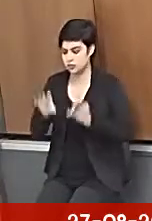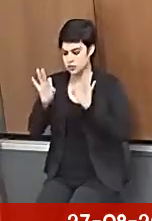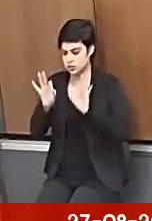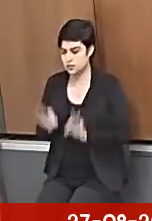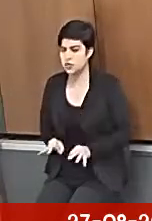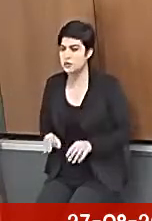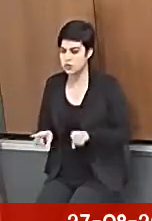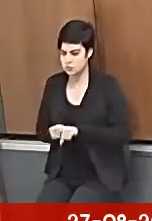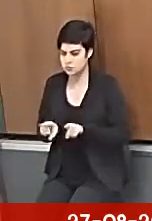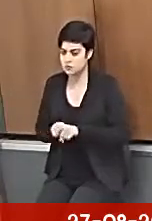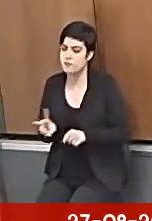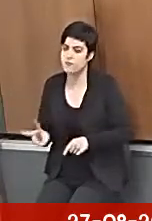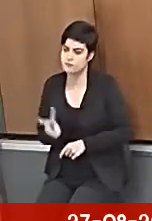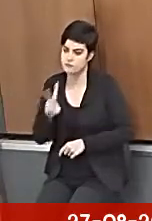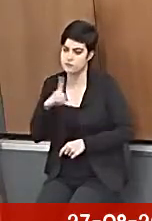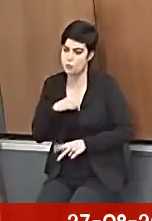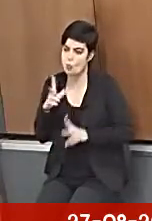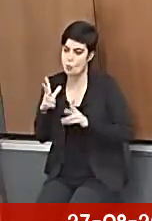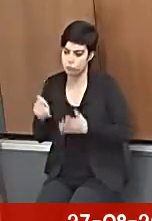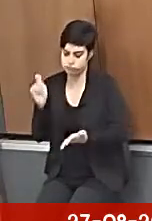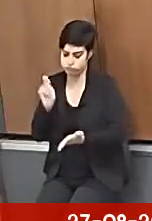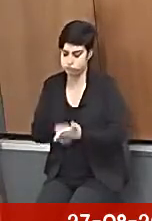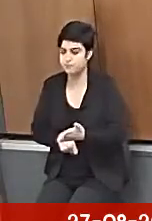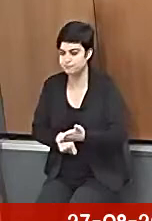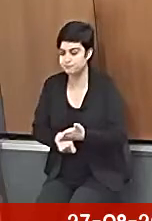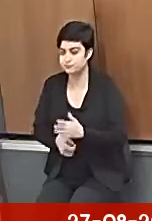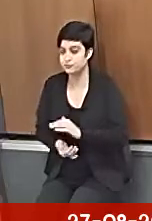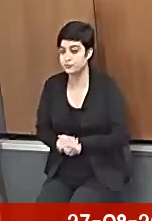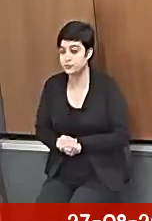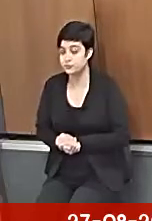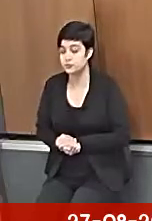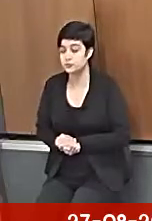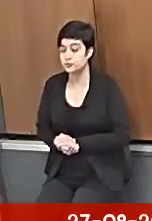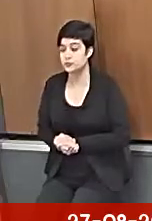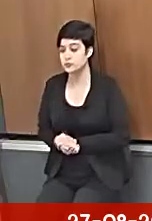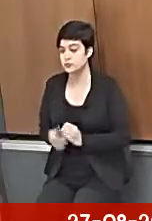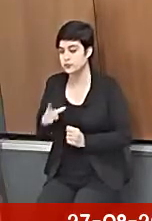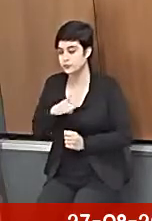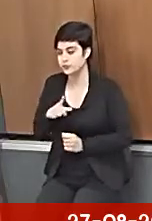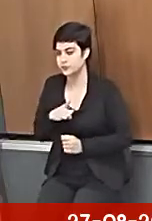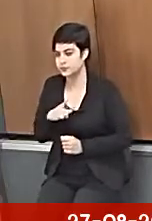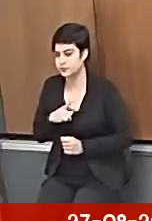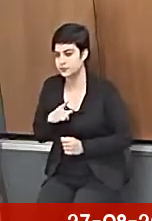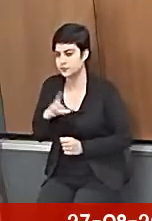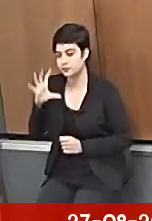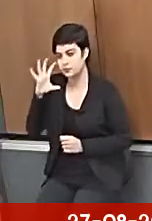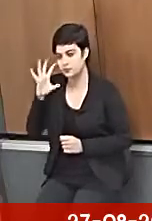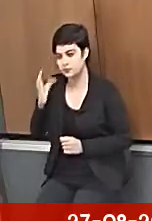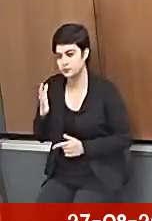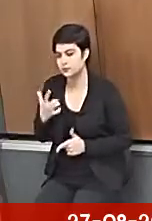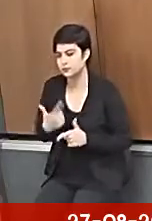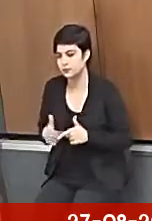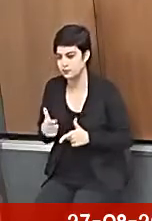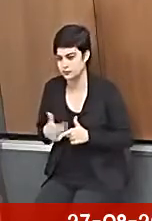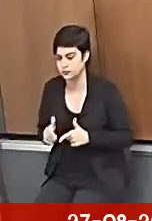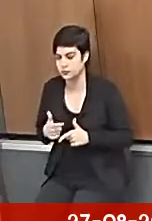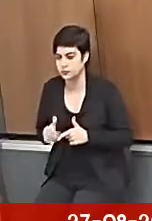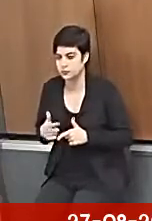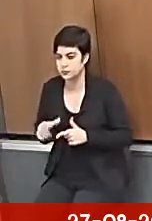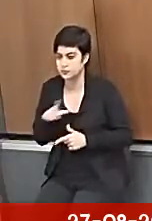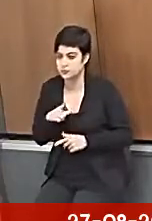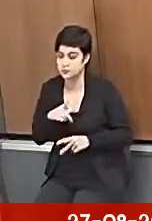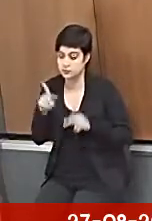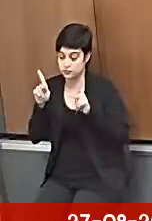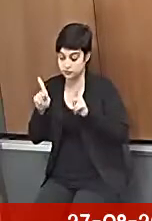tanto valor valia como um documento assinado é da solução que vocês possam apresentar a todas as pessoas que